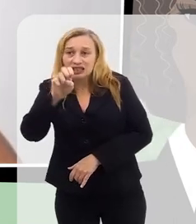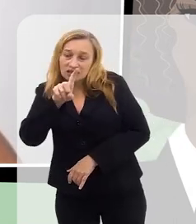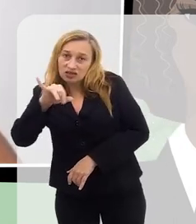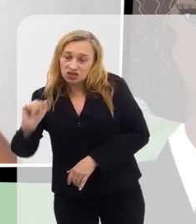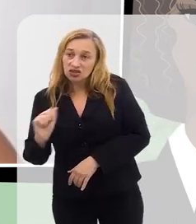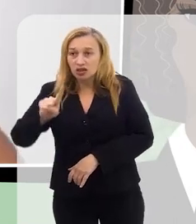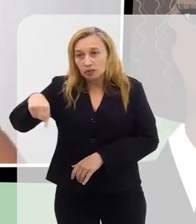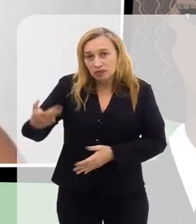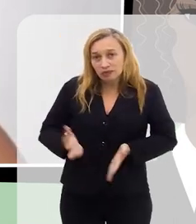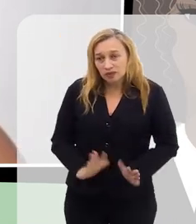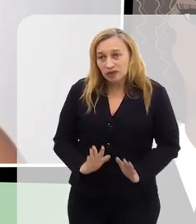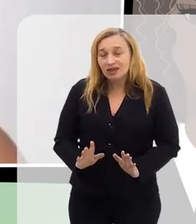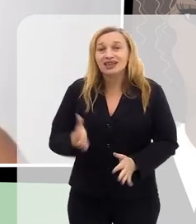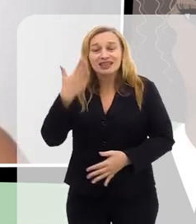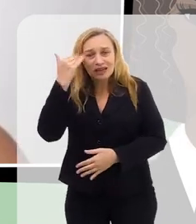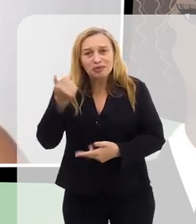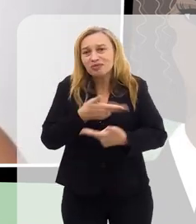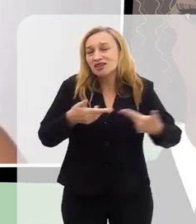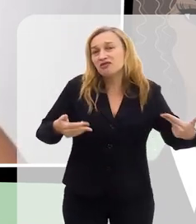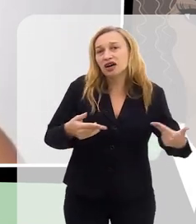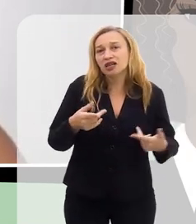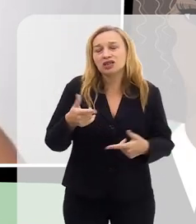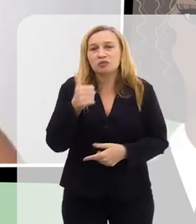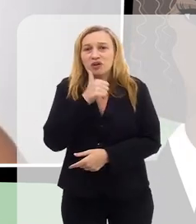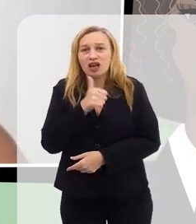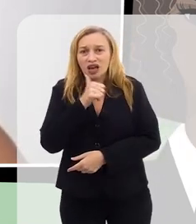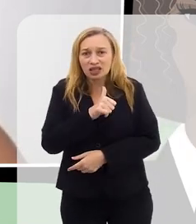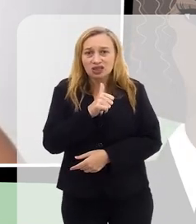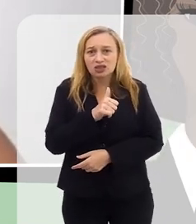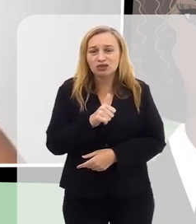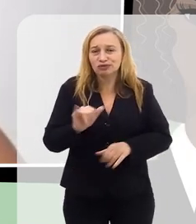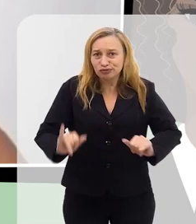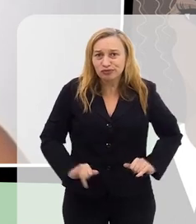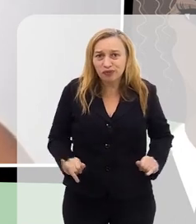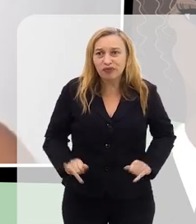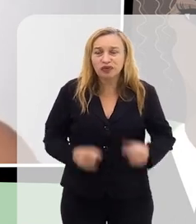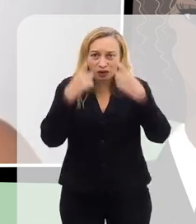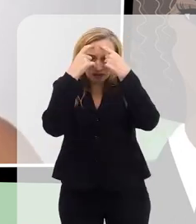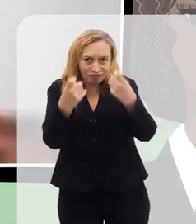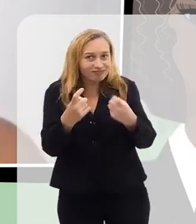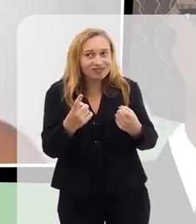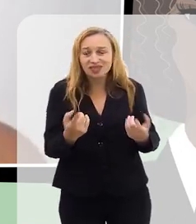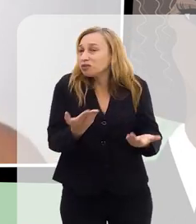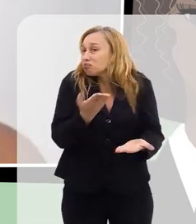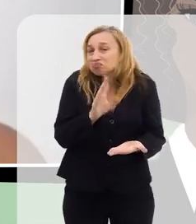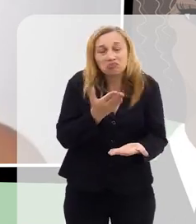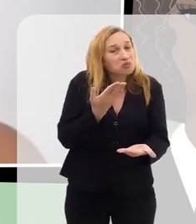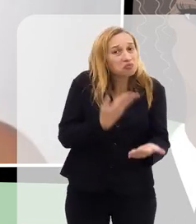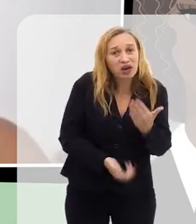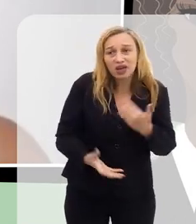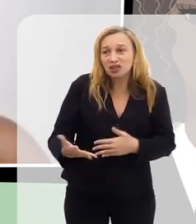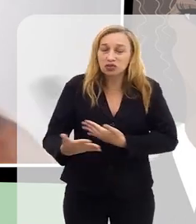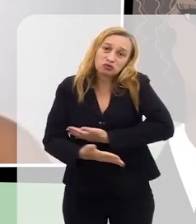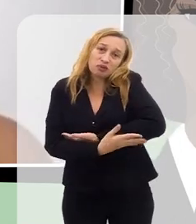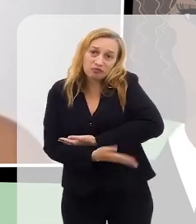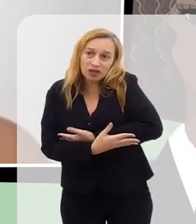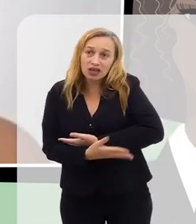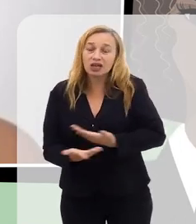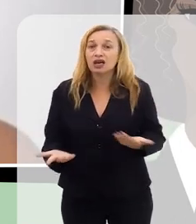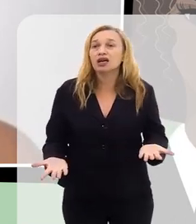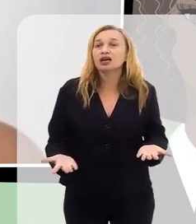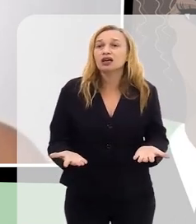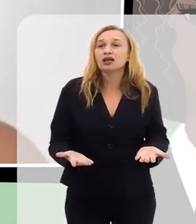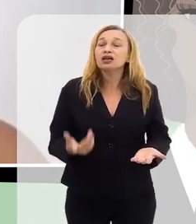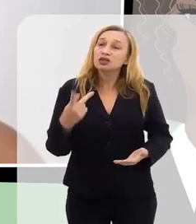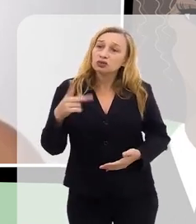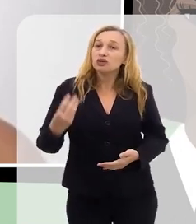o nascimento. Mas a gente sabe que muitas mulheres sofrem violência, né? Elas não perdem os seus bebês, as mães também,